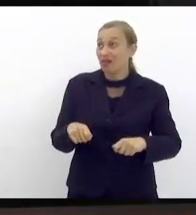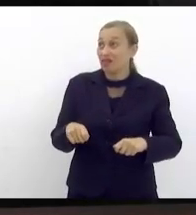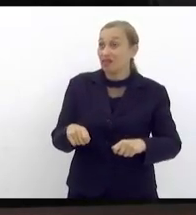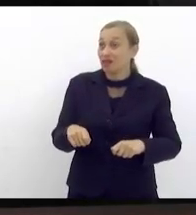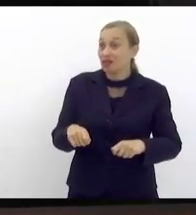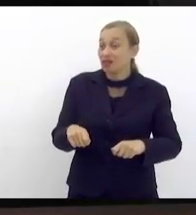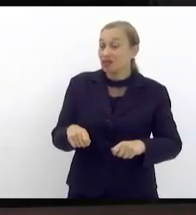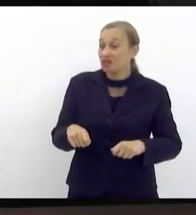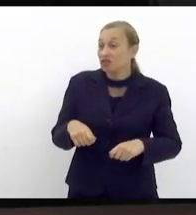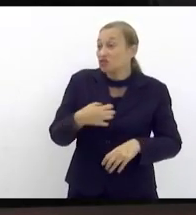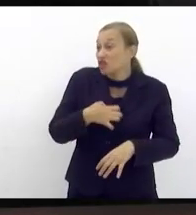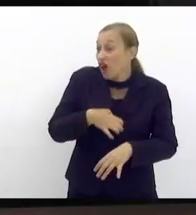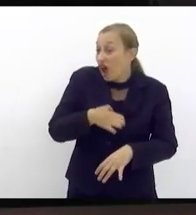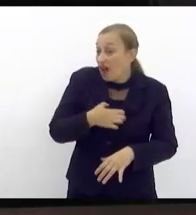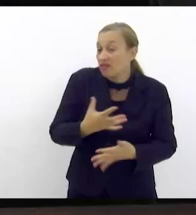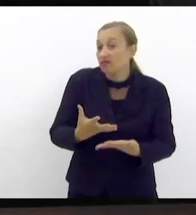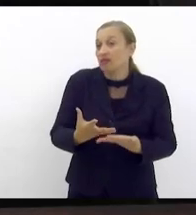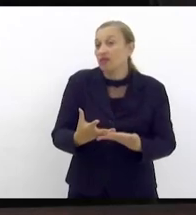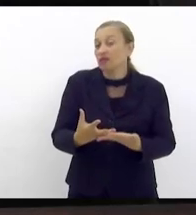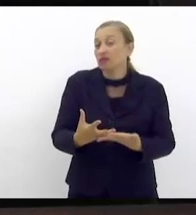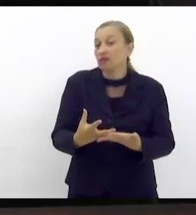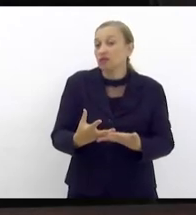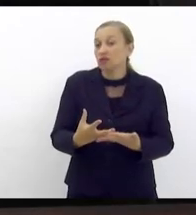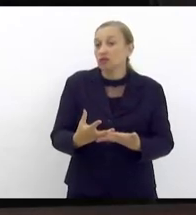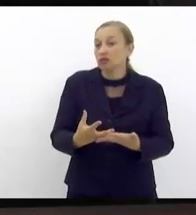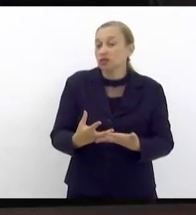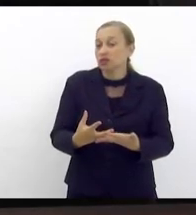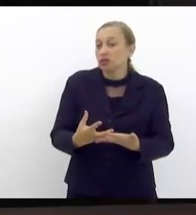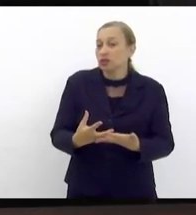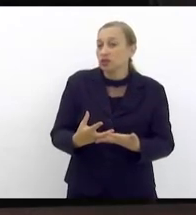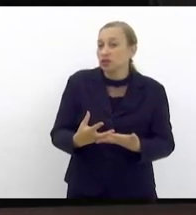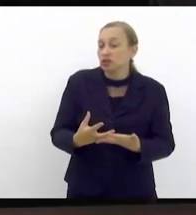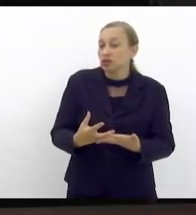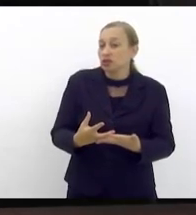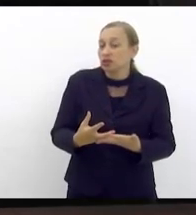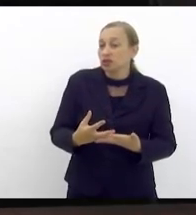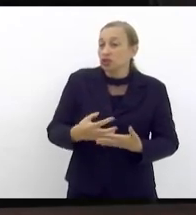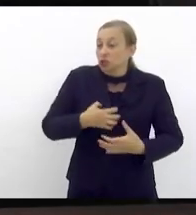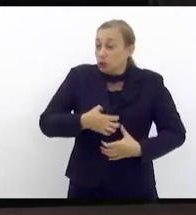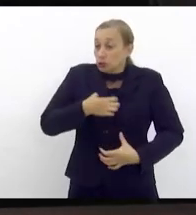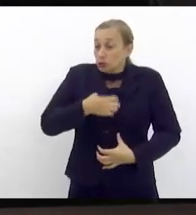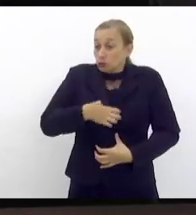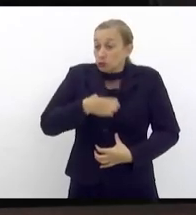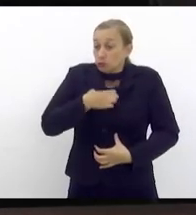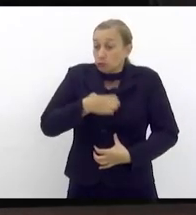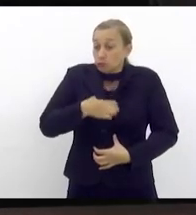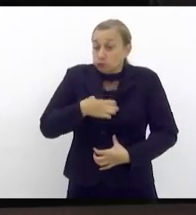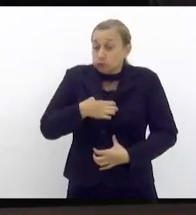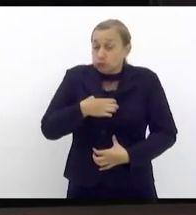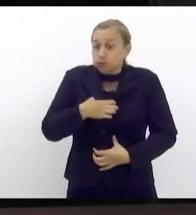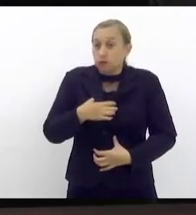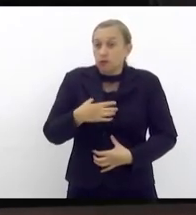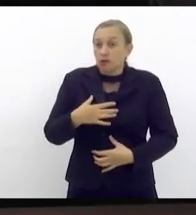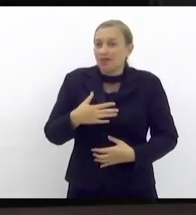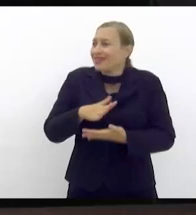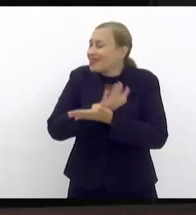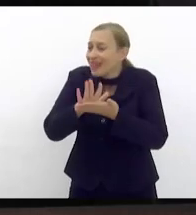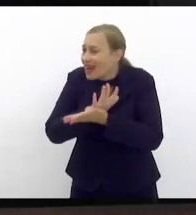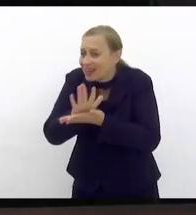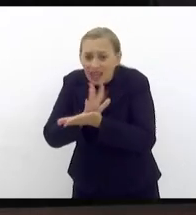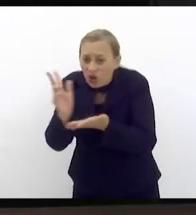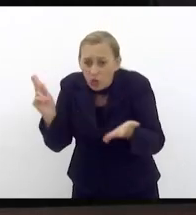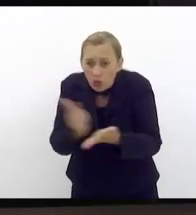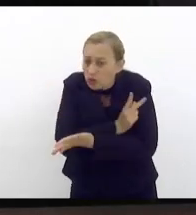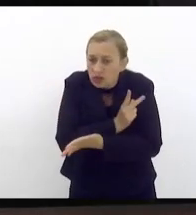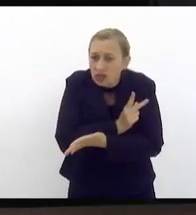irritabilidade de ignorância de raiva que ele tava passando e nada foi feito